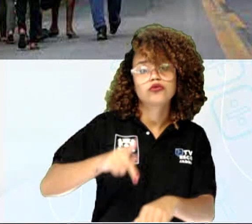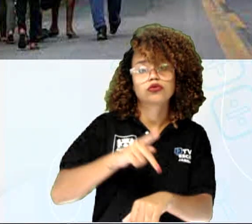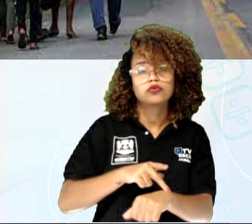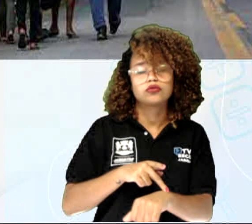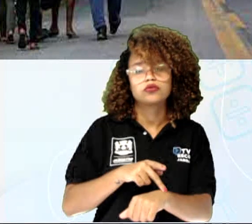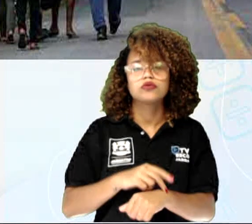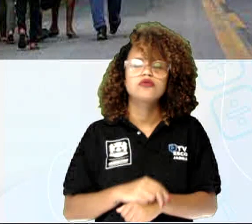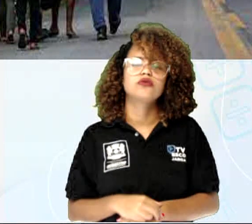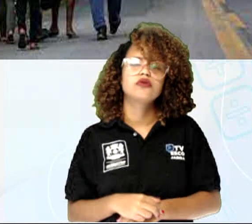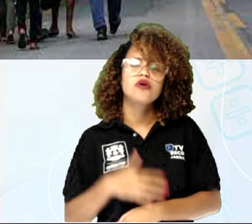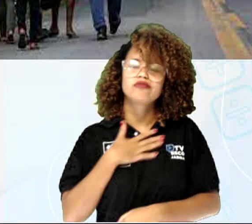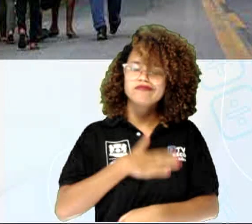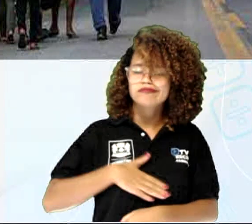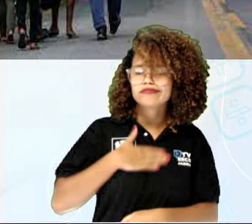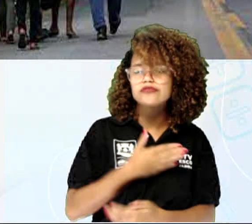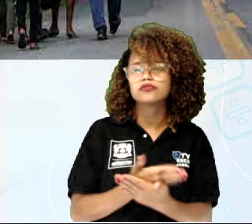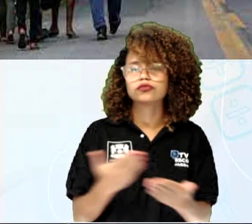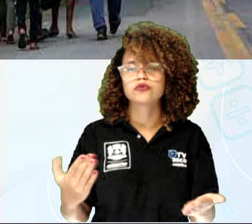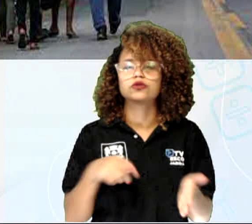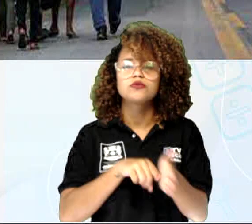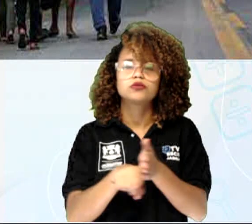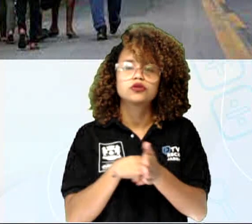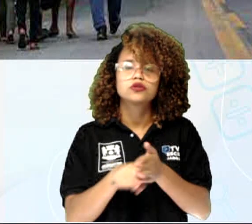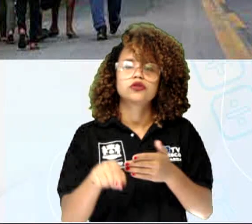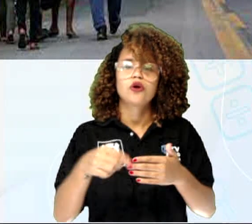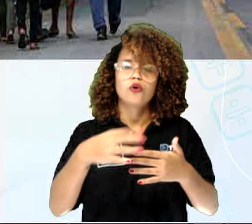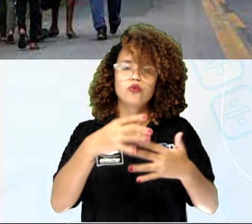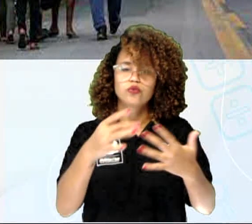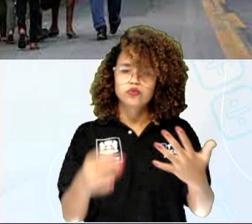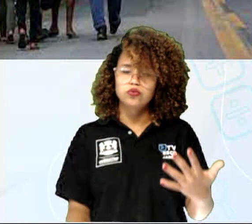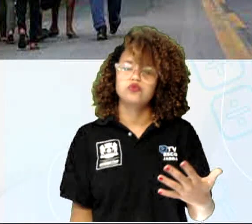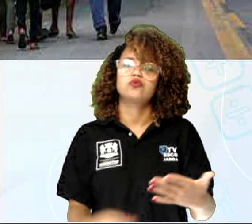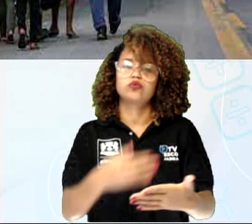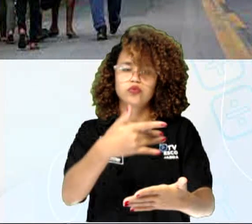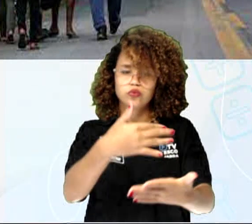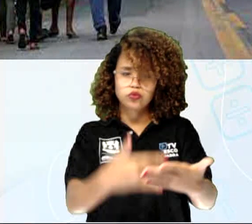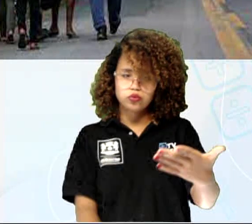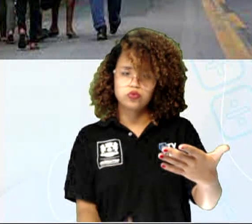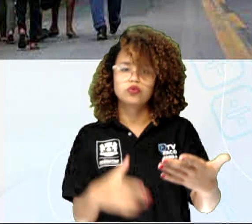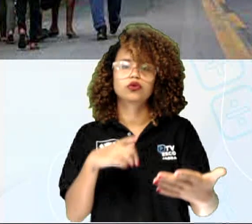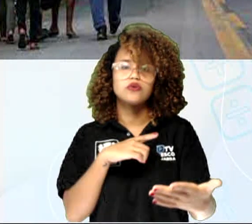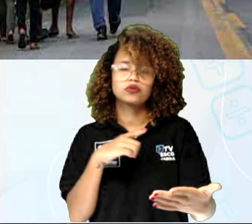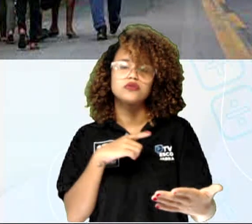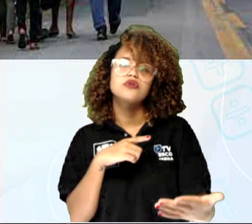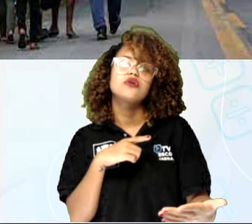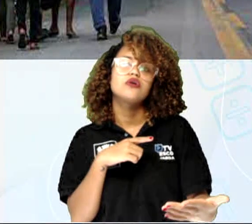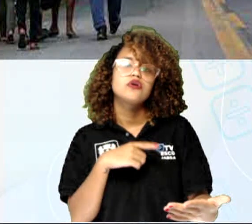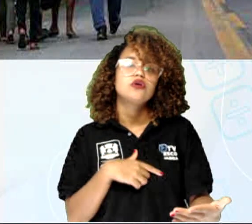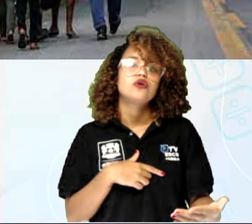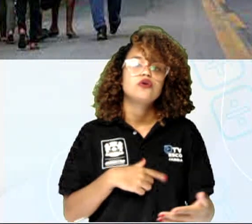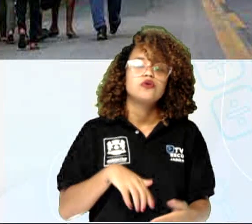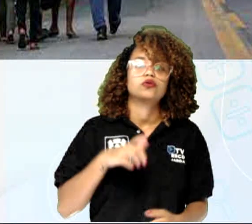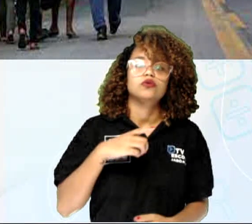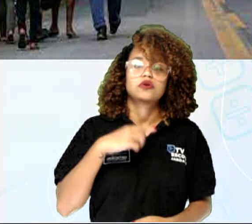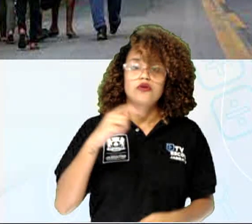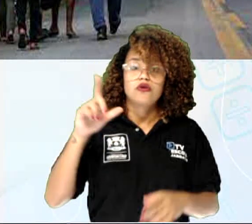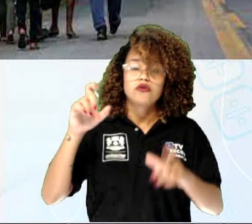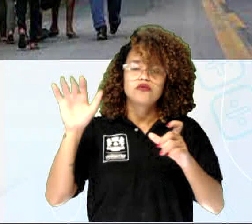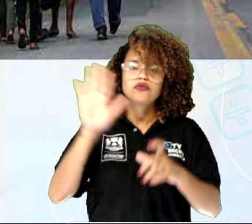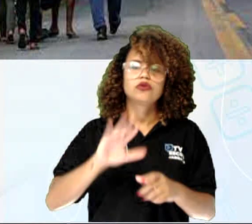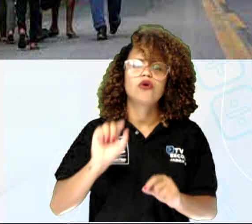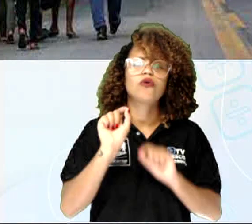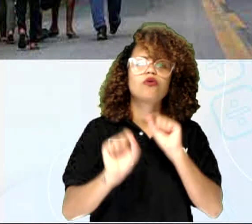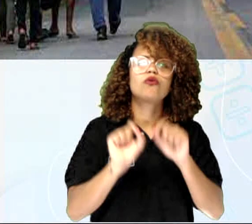E aí eu gostaria que você pesquisasse, listasse no seu caderno. Até botei uma dica ali de uma foto. Quais são esses